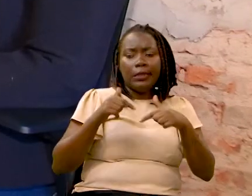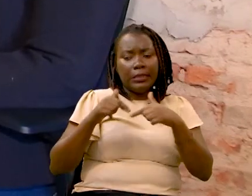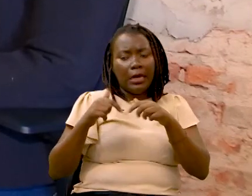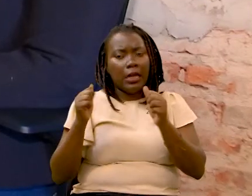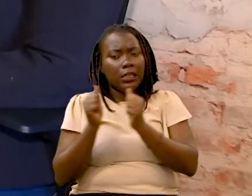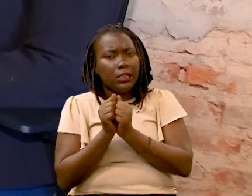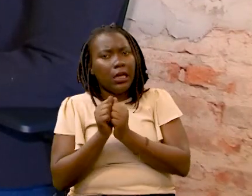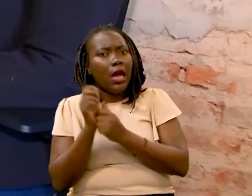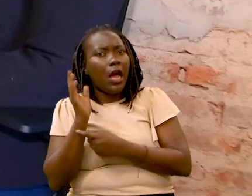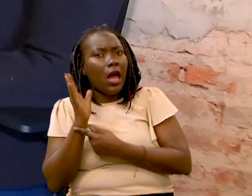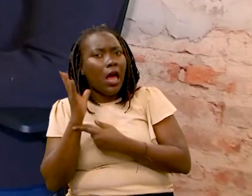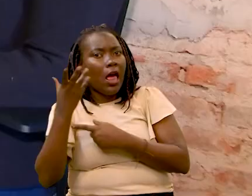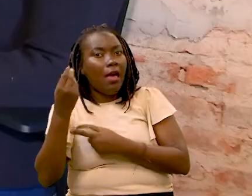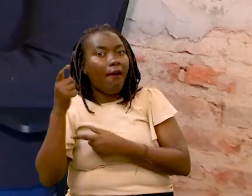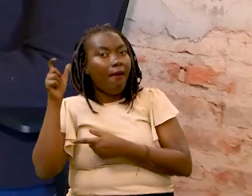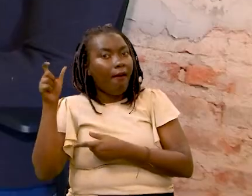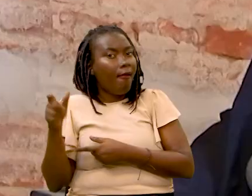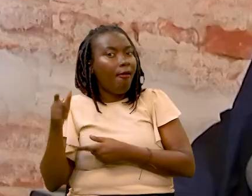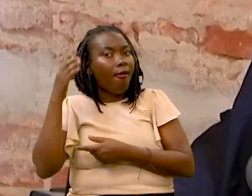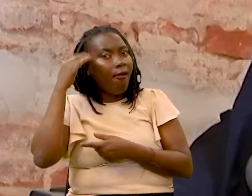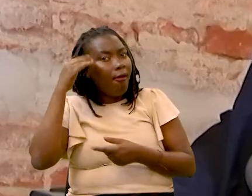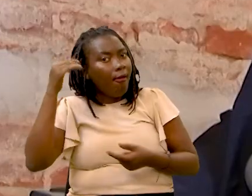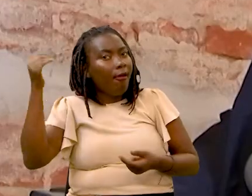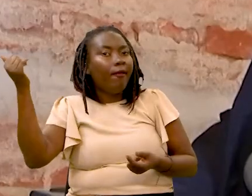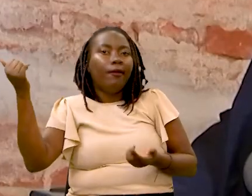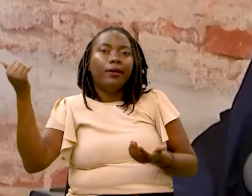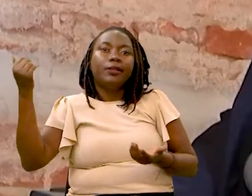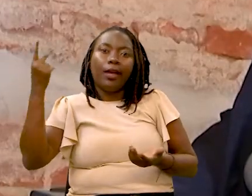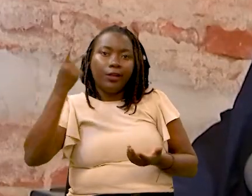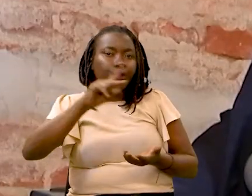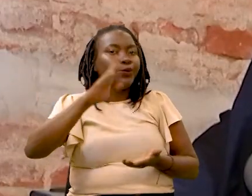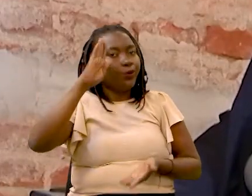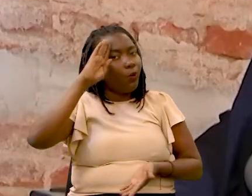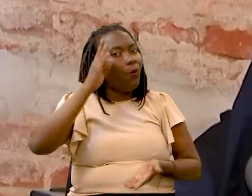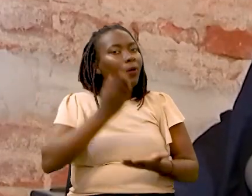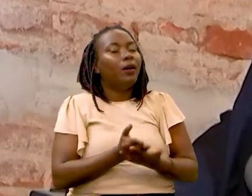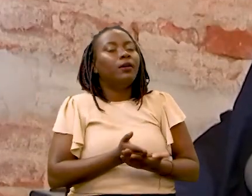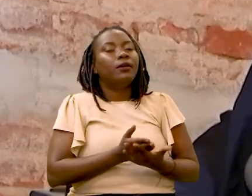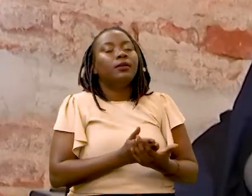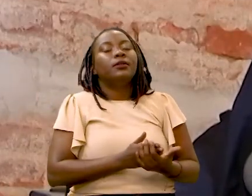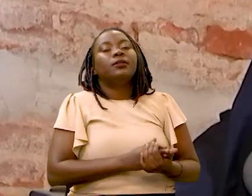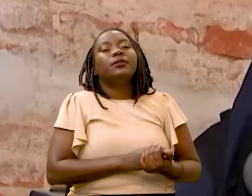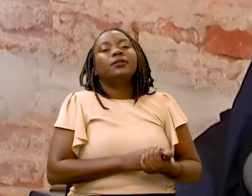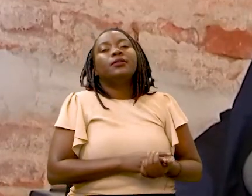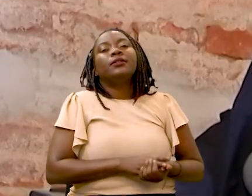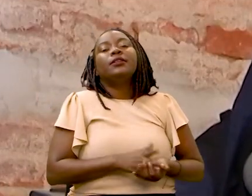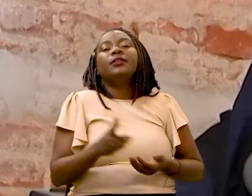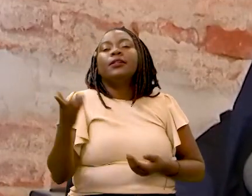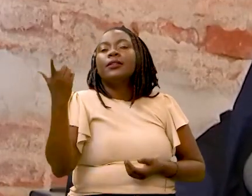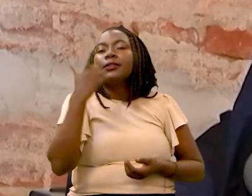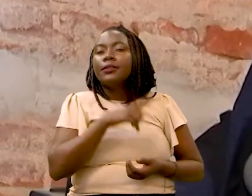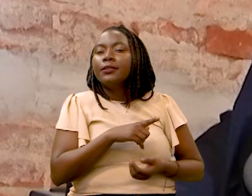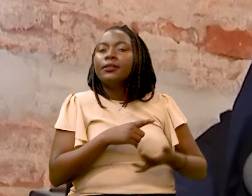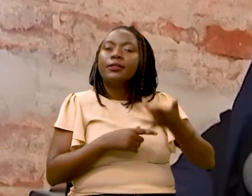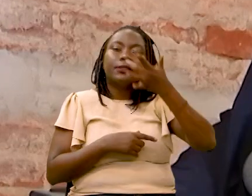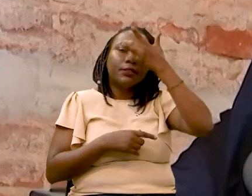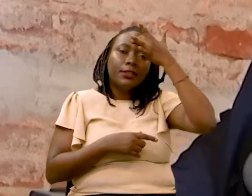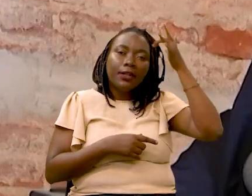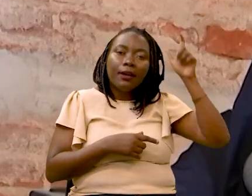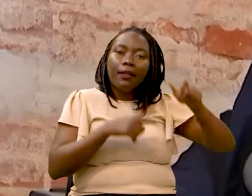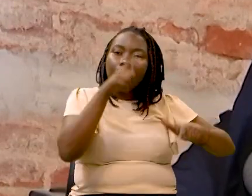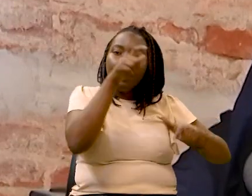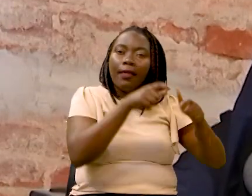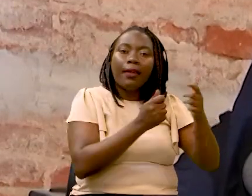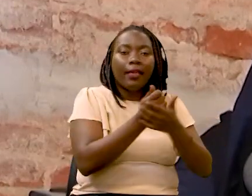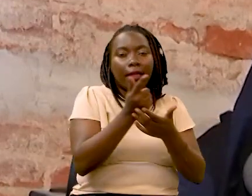quanto mais você trabalha com um artista consagrado, então é a sua credibilidade. Conquistar